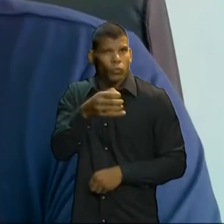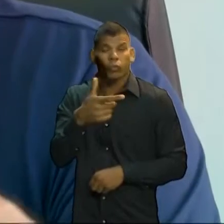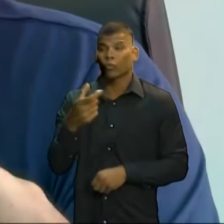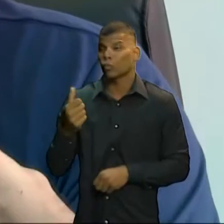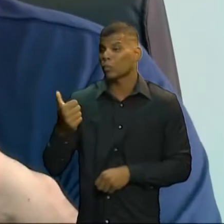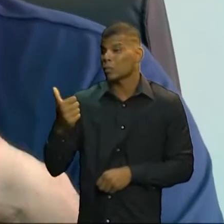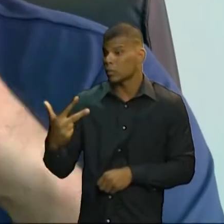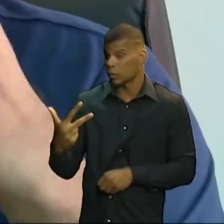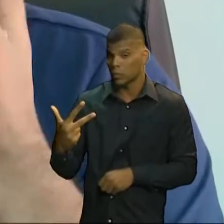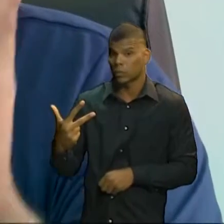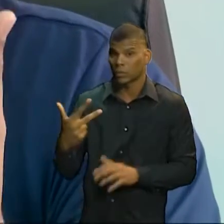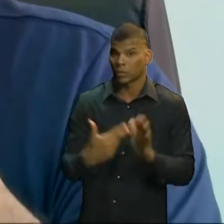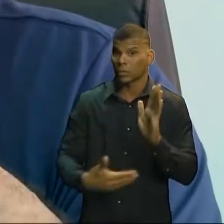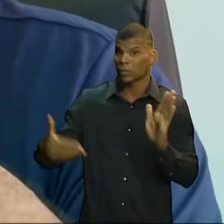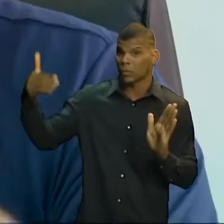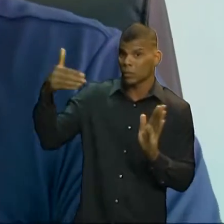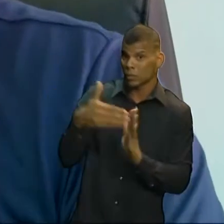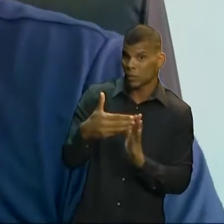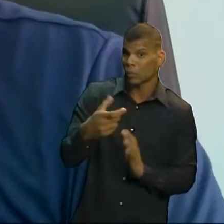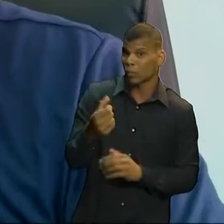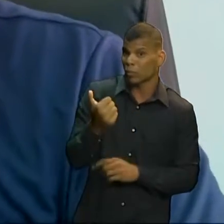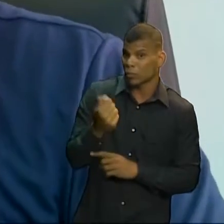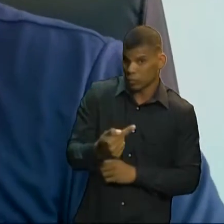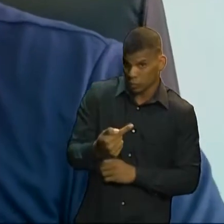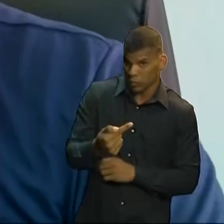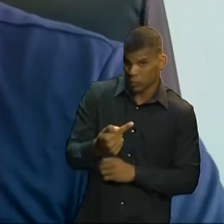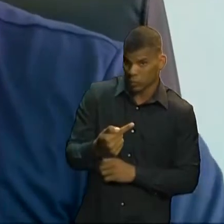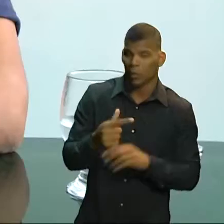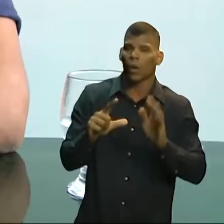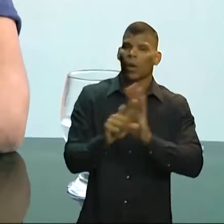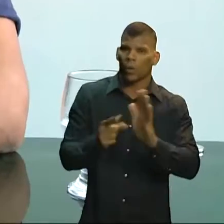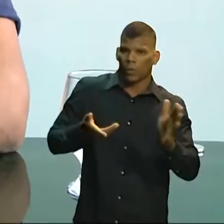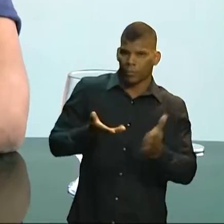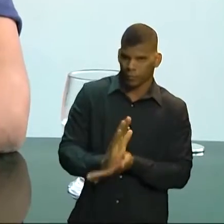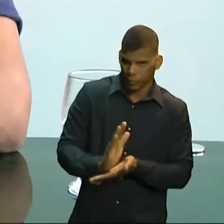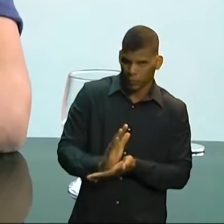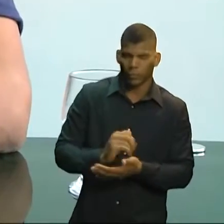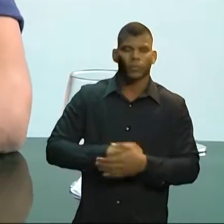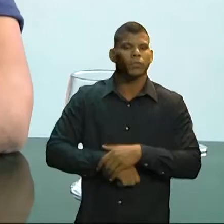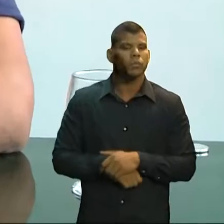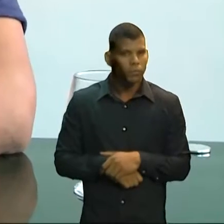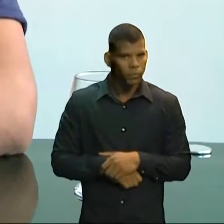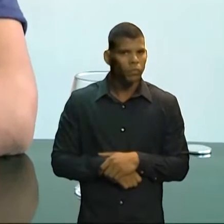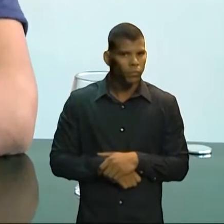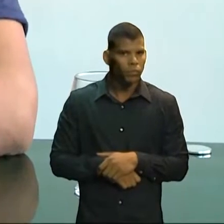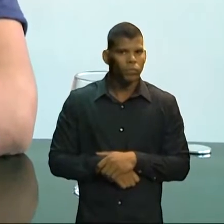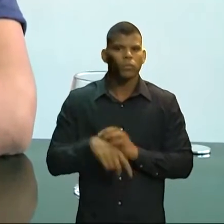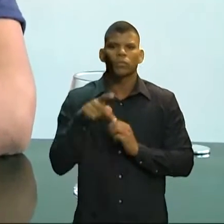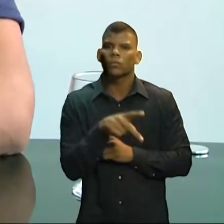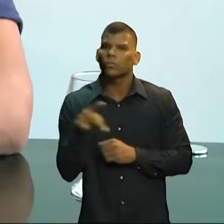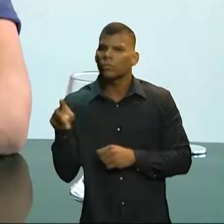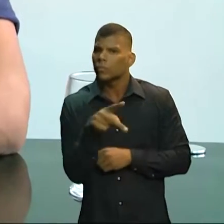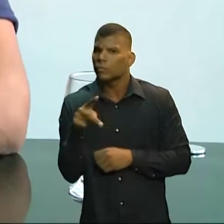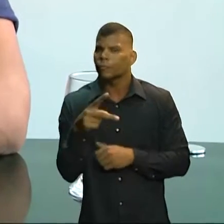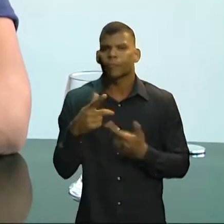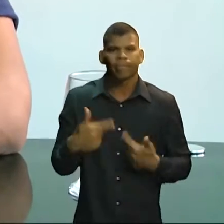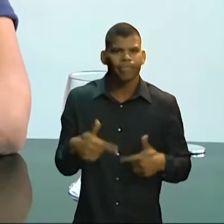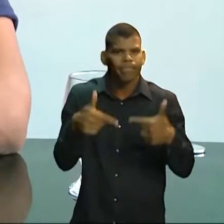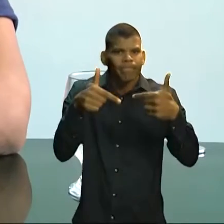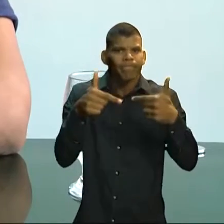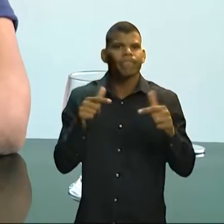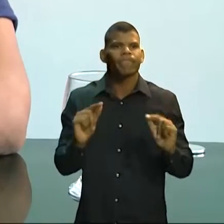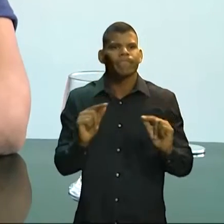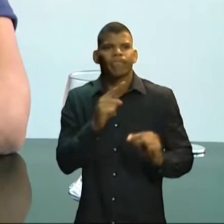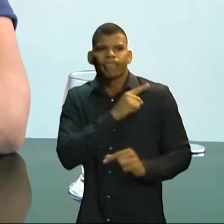que duraram até 2017, quando a lei foi aprovada. Segundo ele, os professores trabalharão para que o